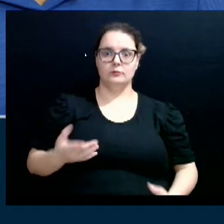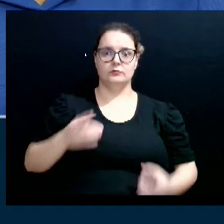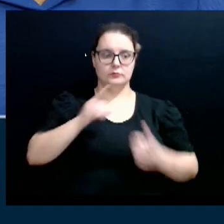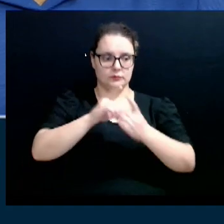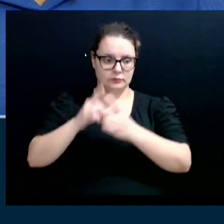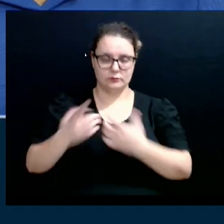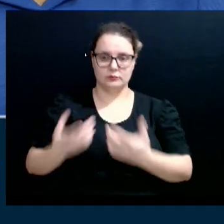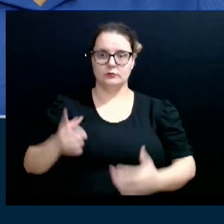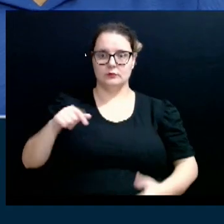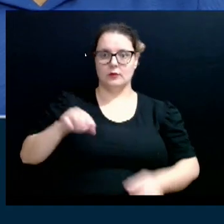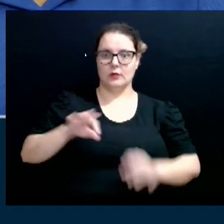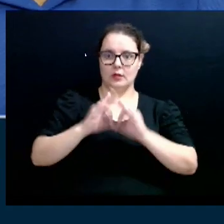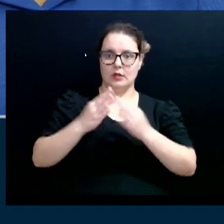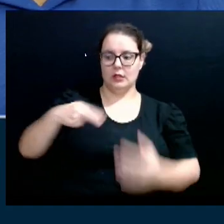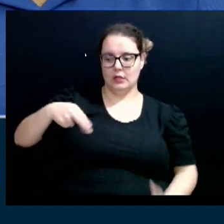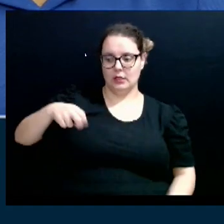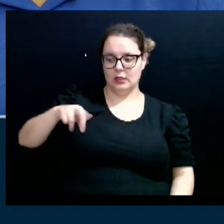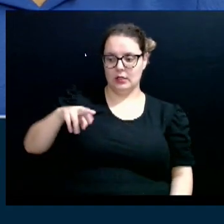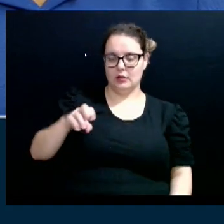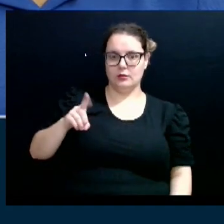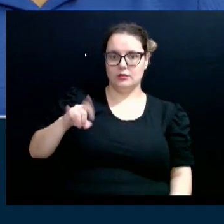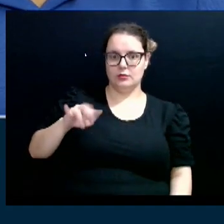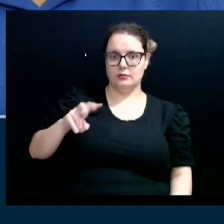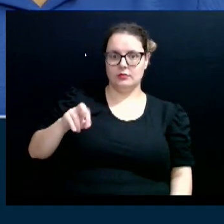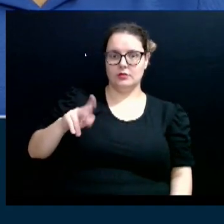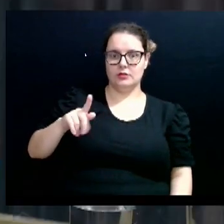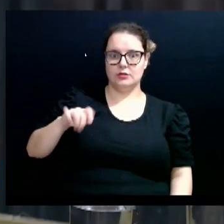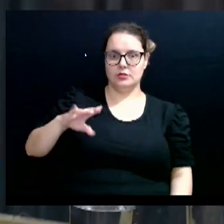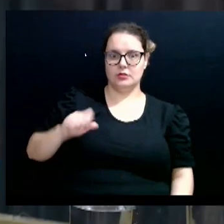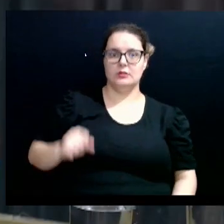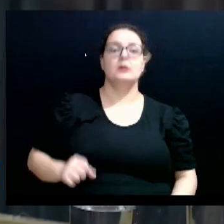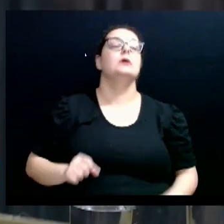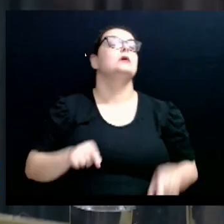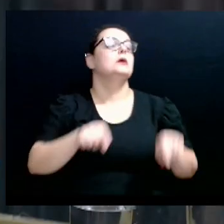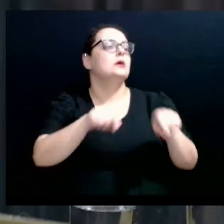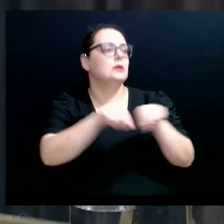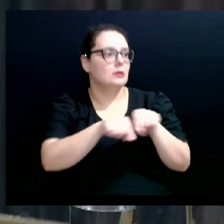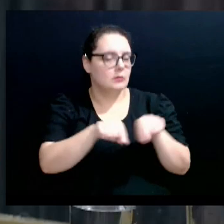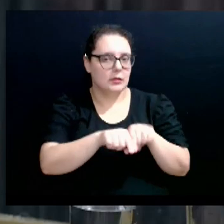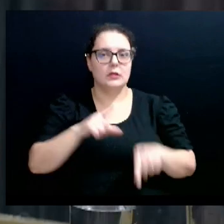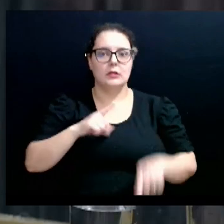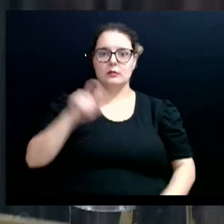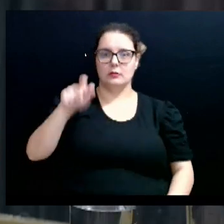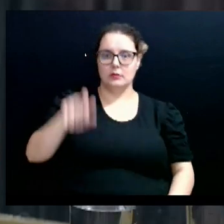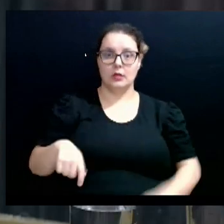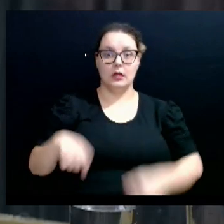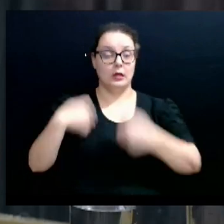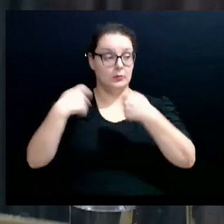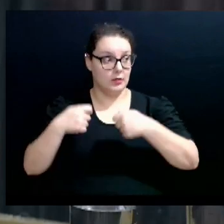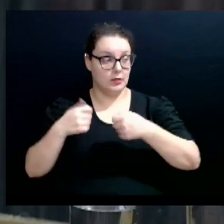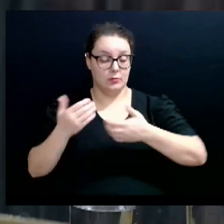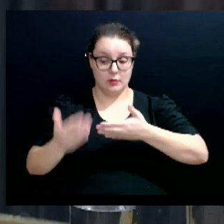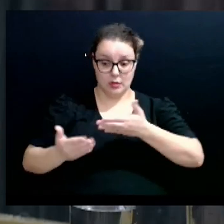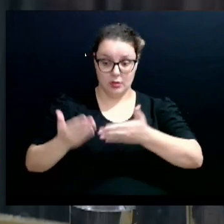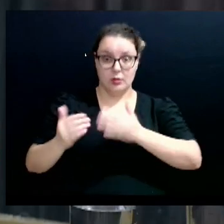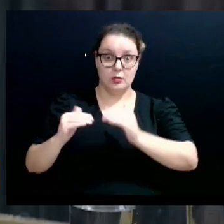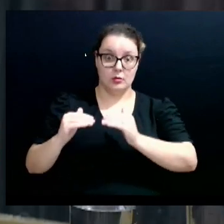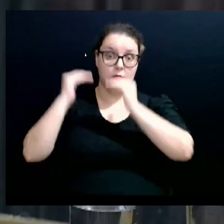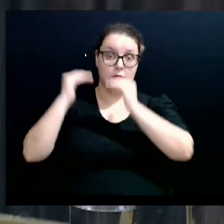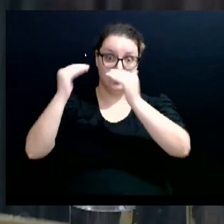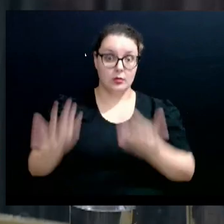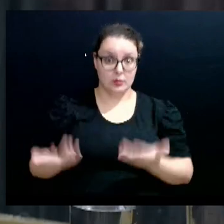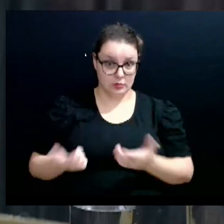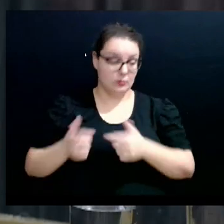famílias neurodivergentes? Também, em qualquer situação em que haja alguém que exige uma necessidade, né, maior,